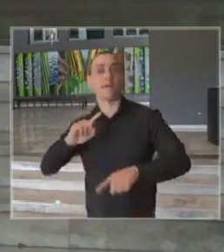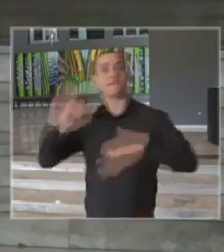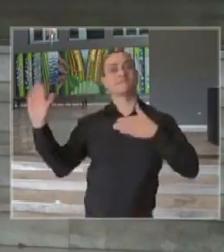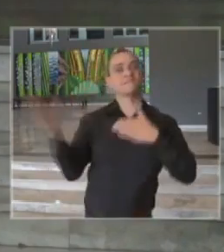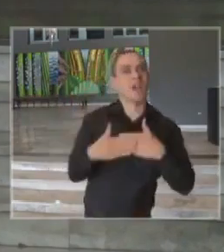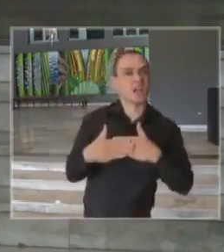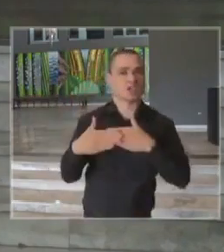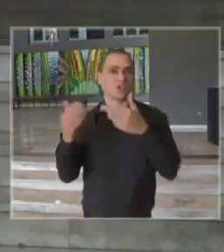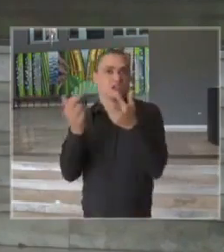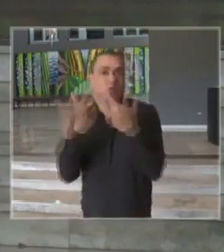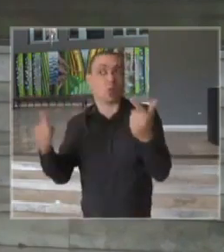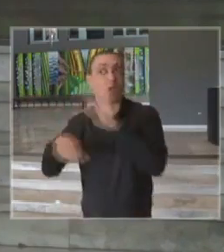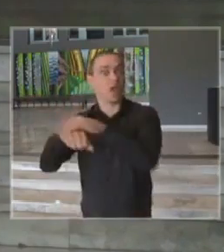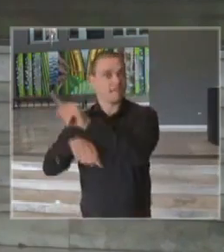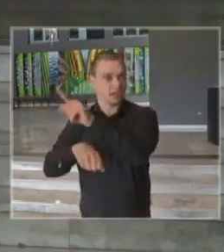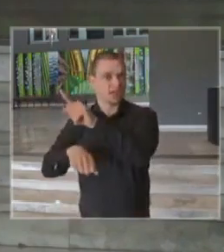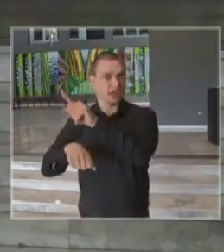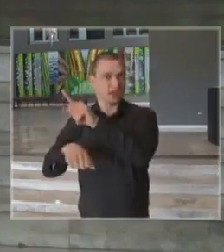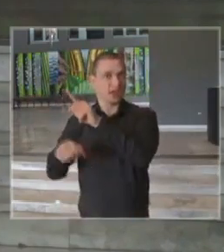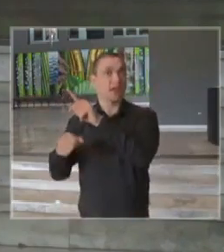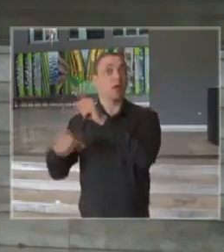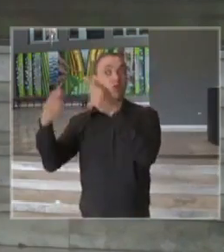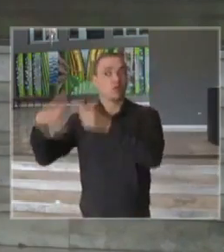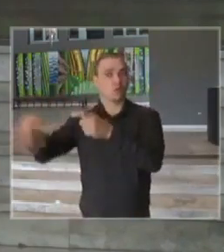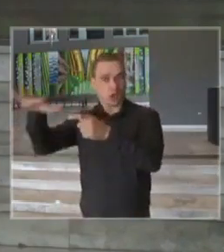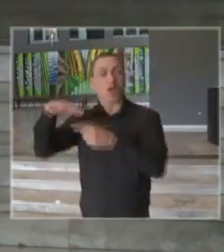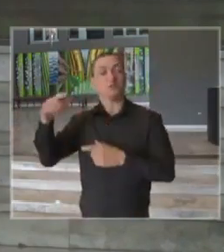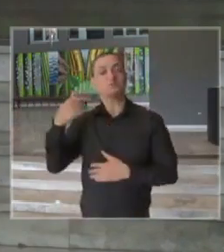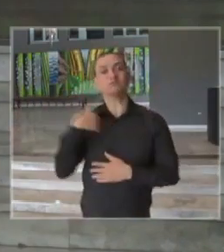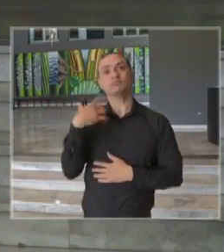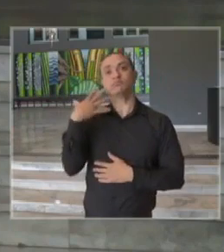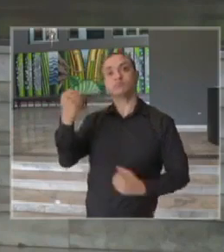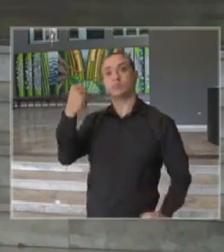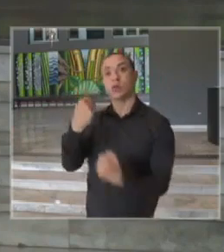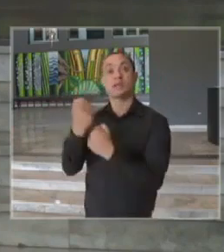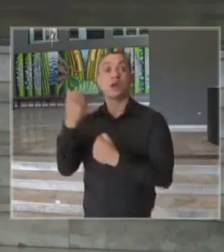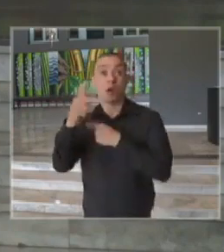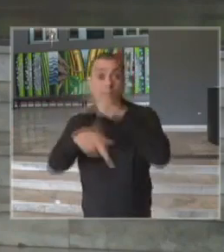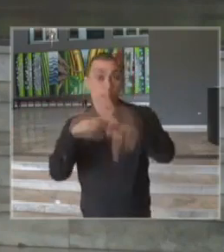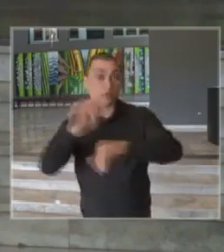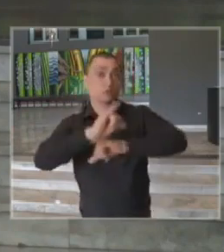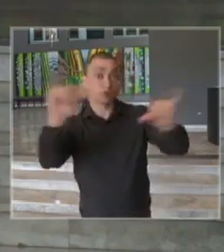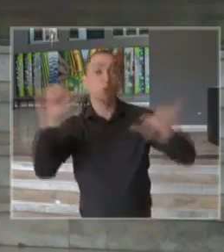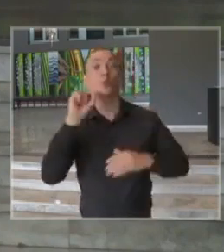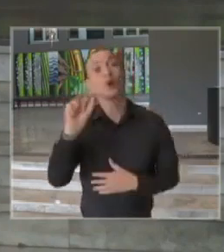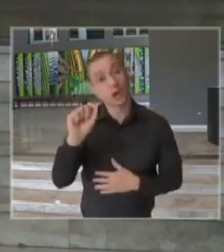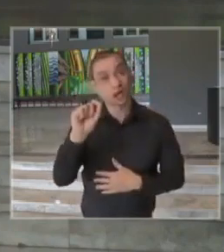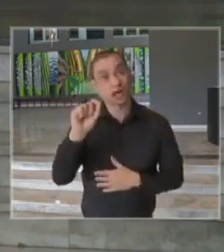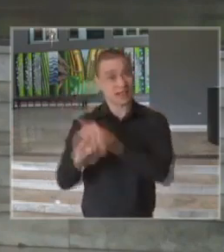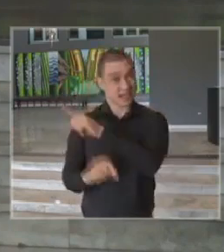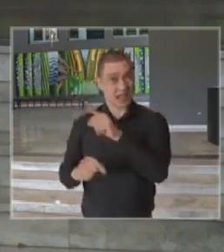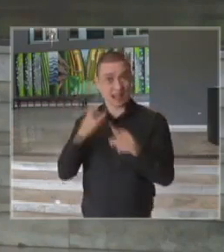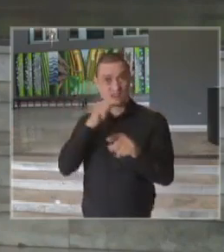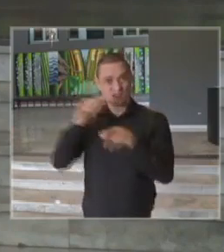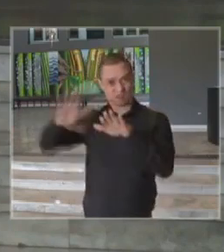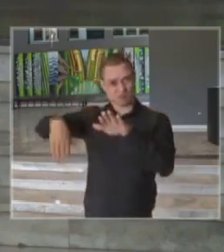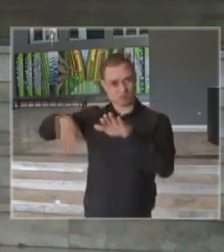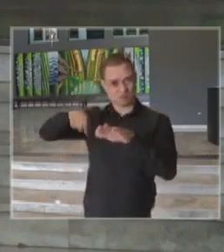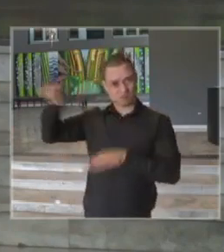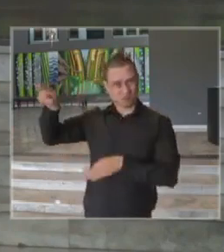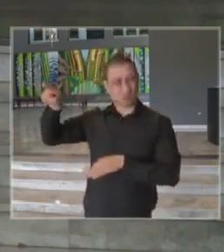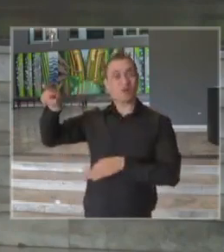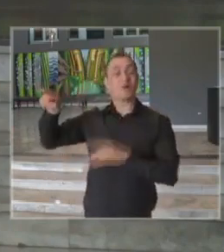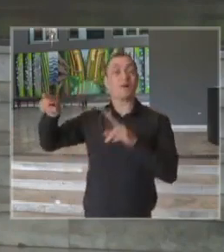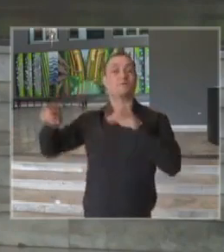prefeituras estabelecerem no seu território. Então, para a população, fica claro que no litoral do Estado de São